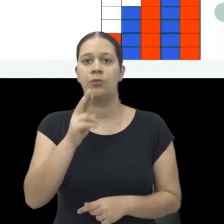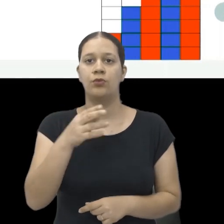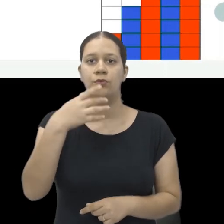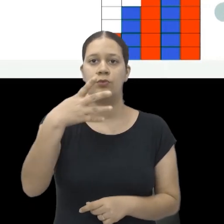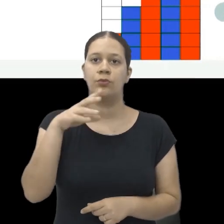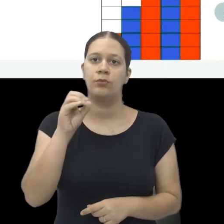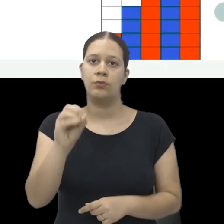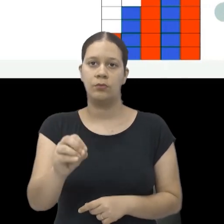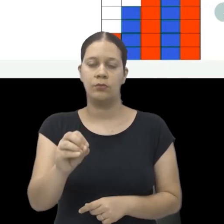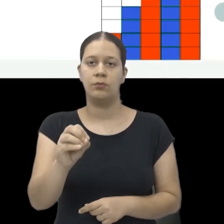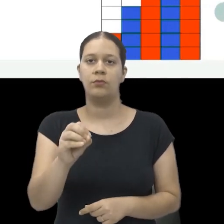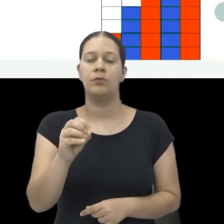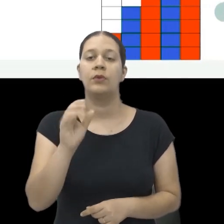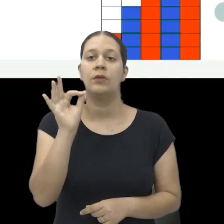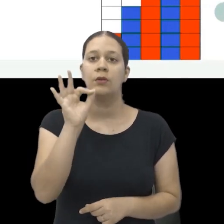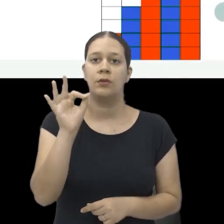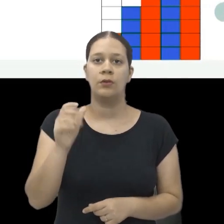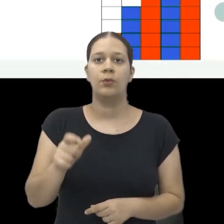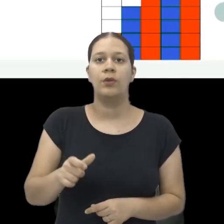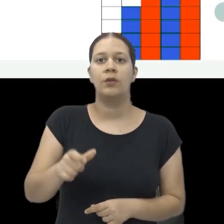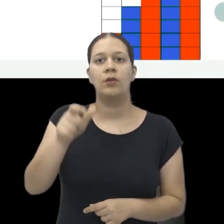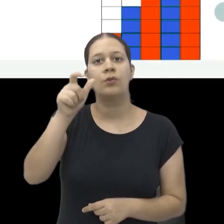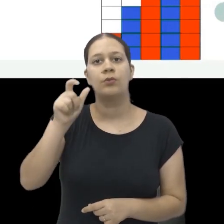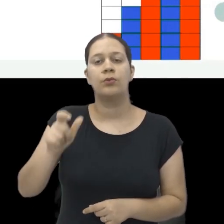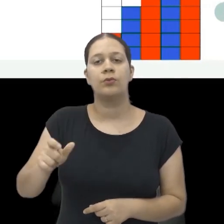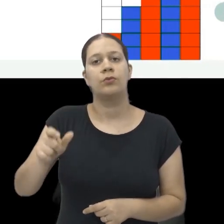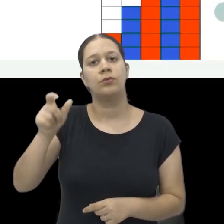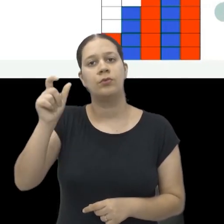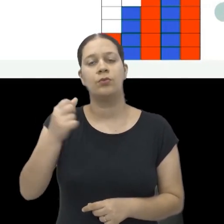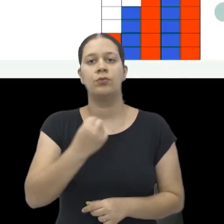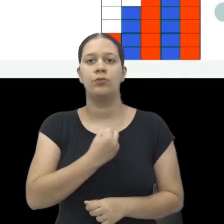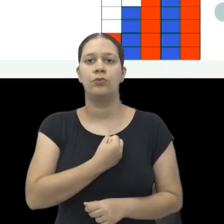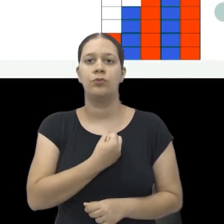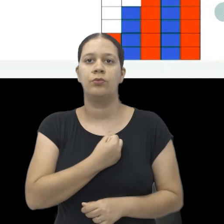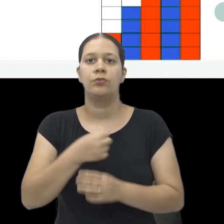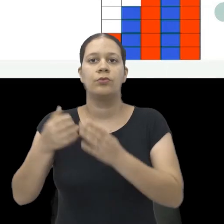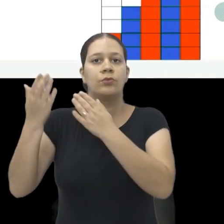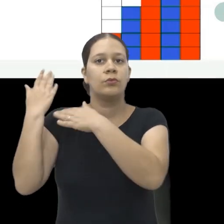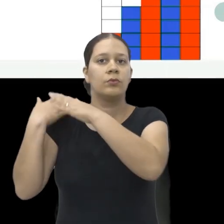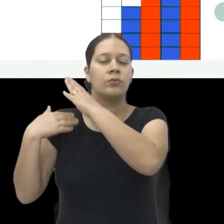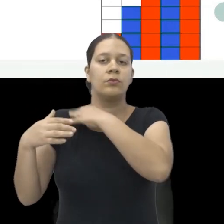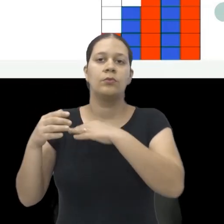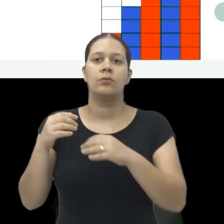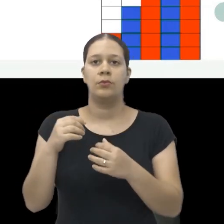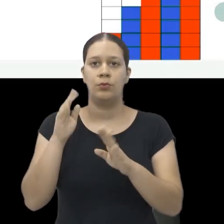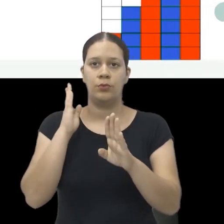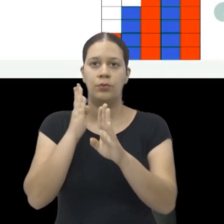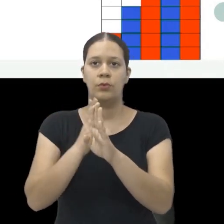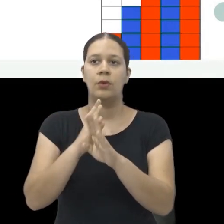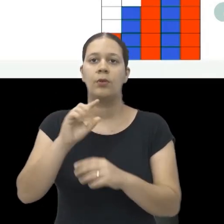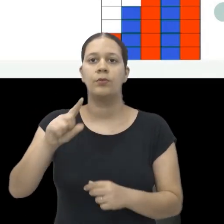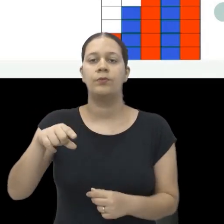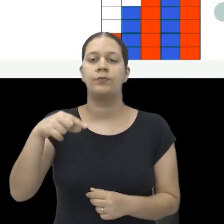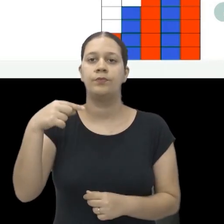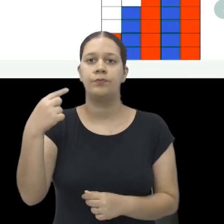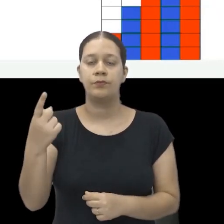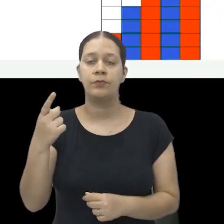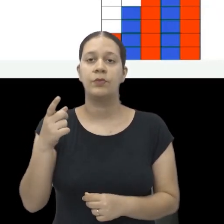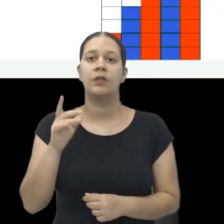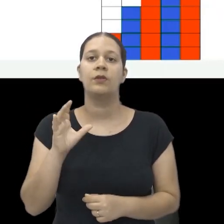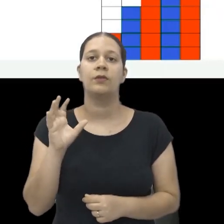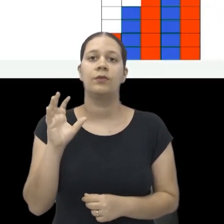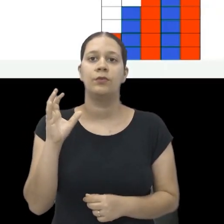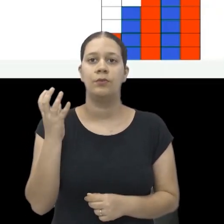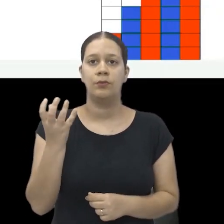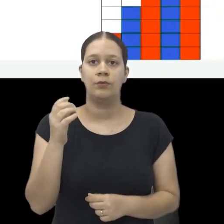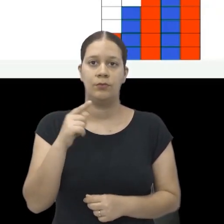eu não dependo da coluna anterior ou do número anterior para encontrar o próximo. E